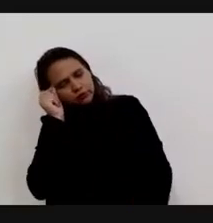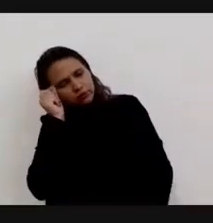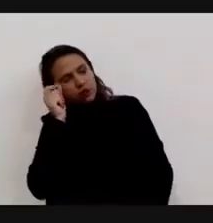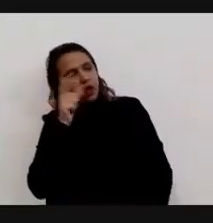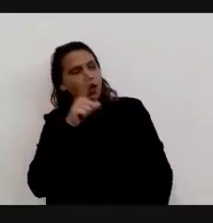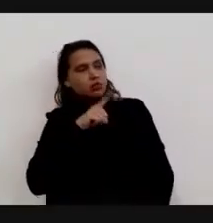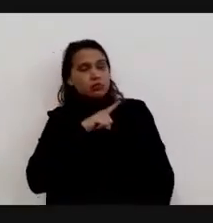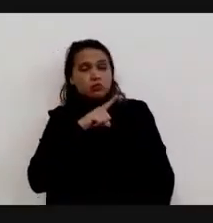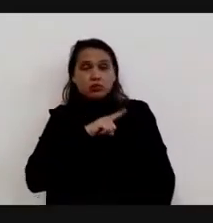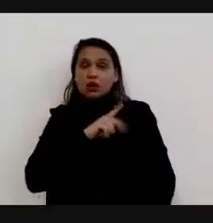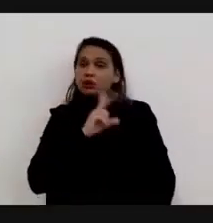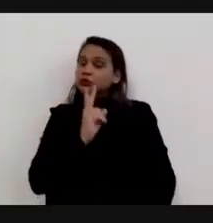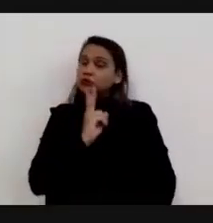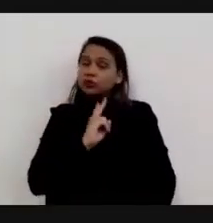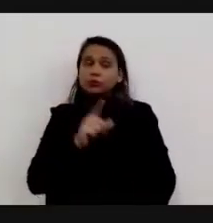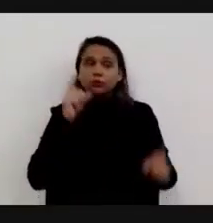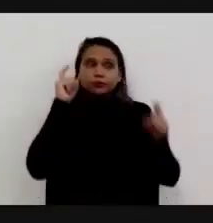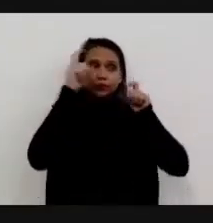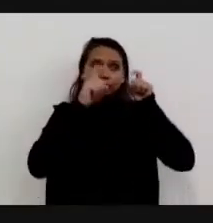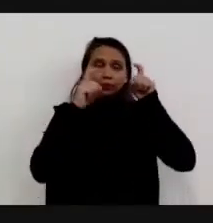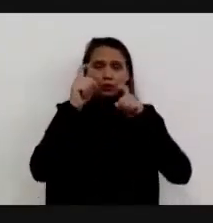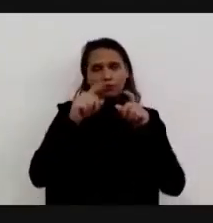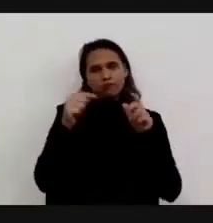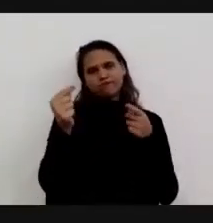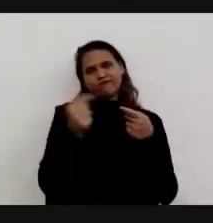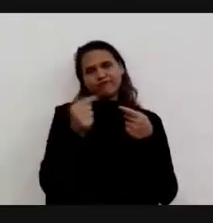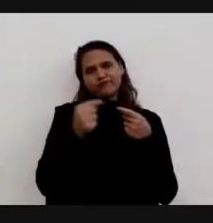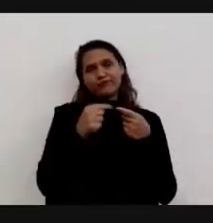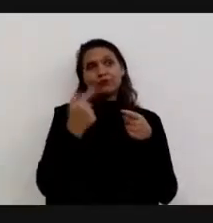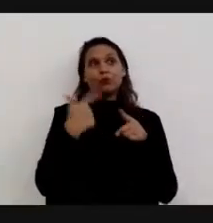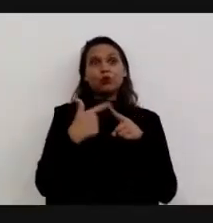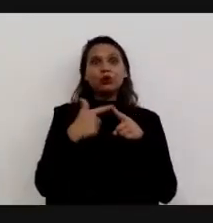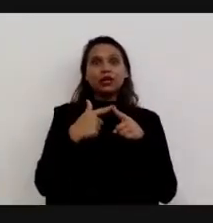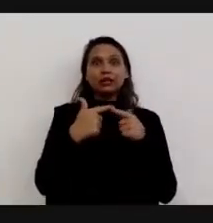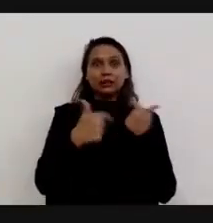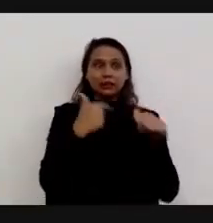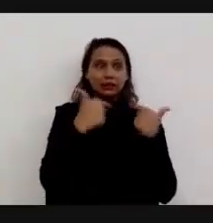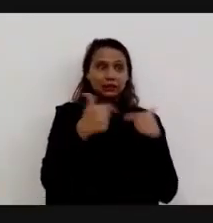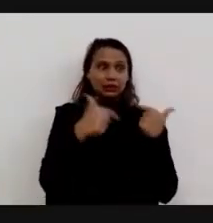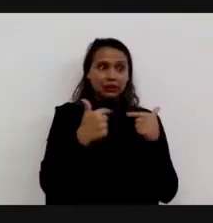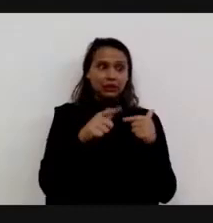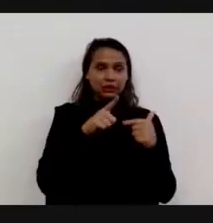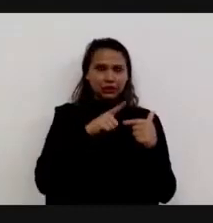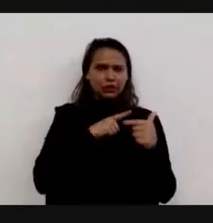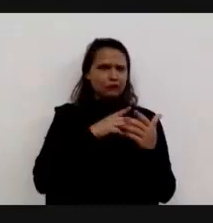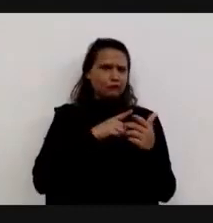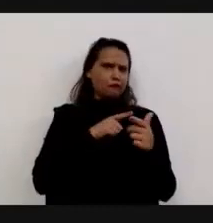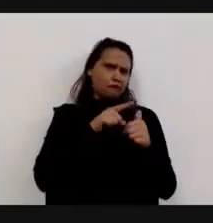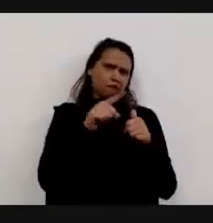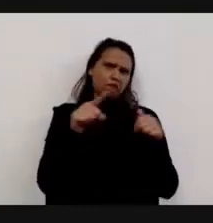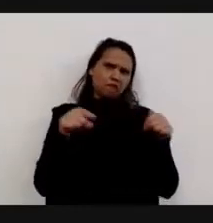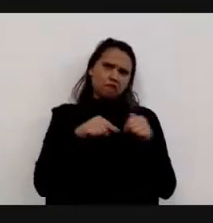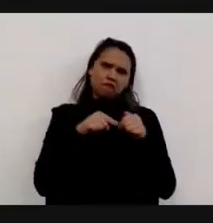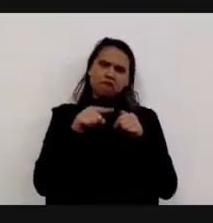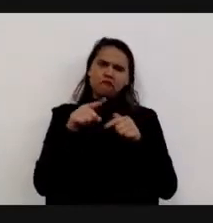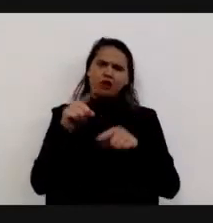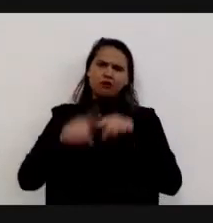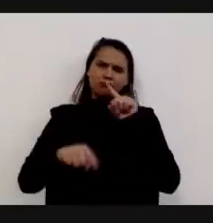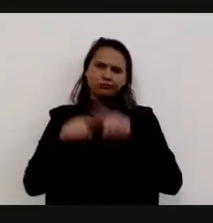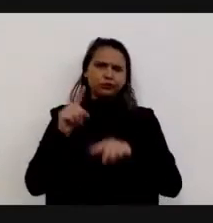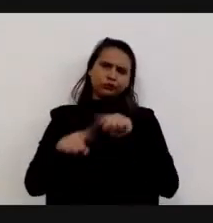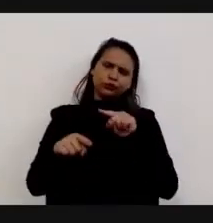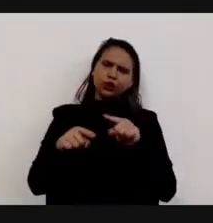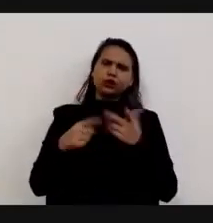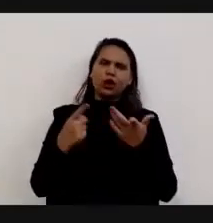CEFOR, sempre houve uma preocupação muito grande com esse item aí. Quem trabalha nessa instalação sempre teve muitos recursos para